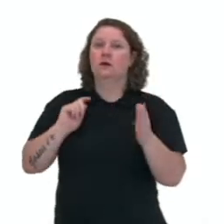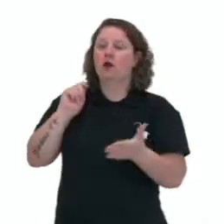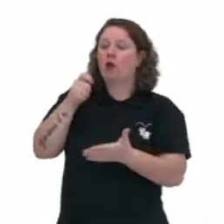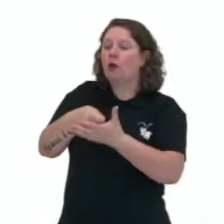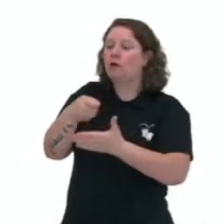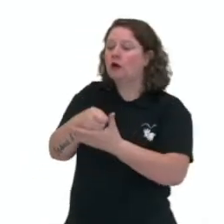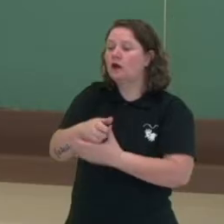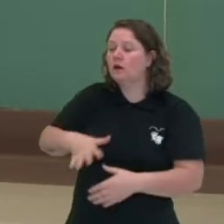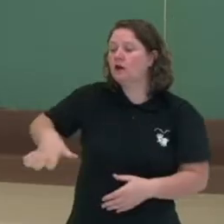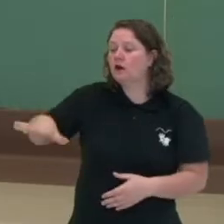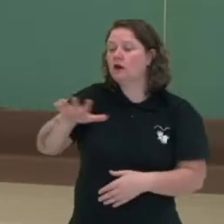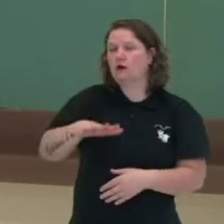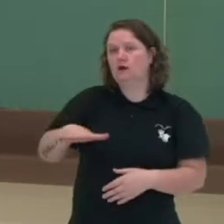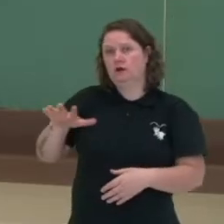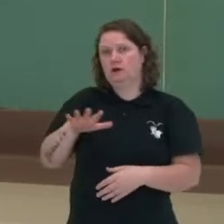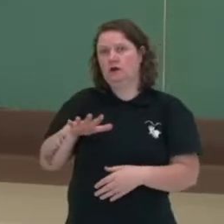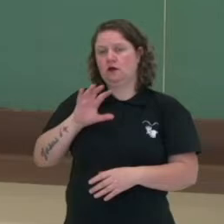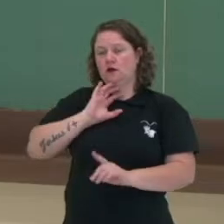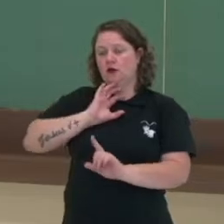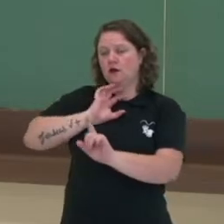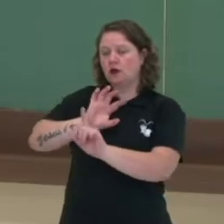servo influenciavam essa sociedade?